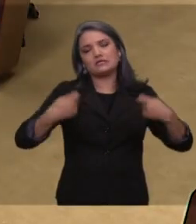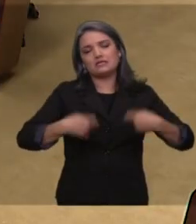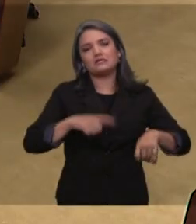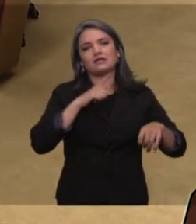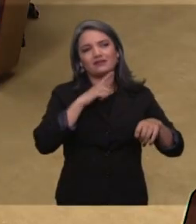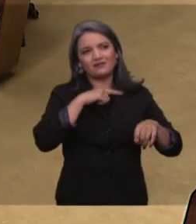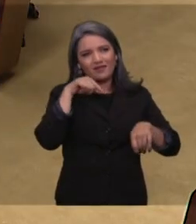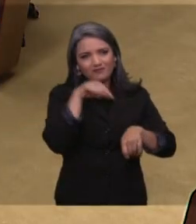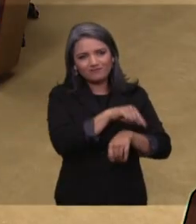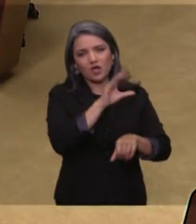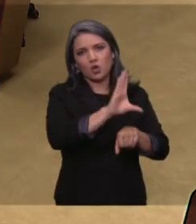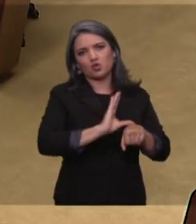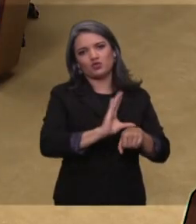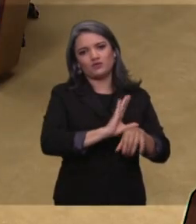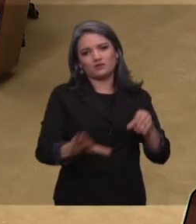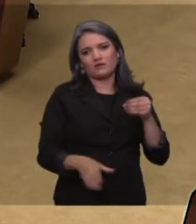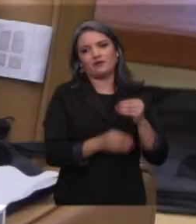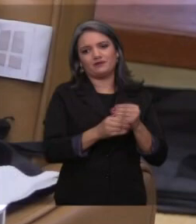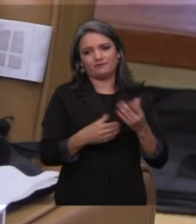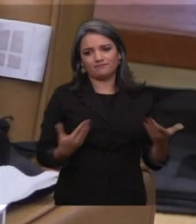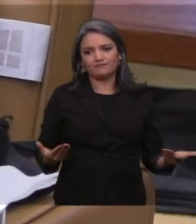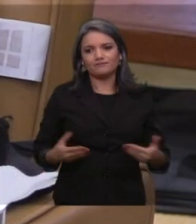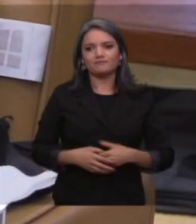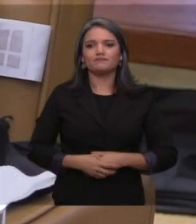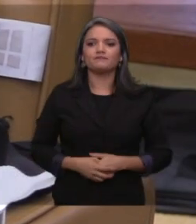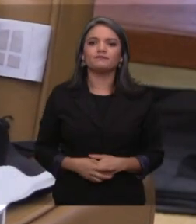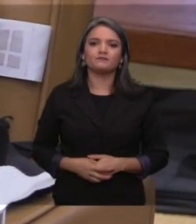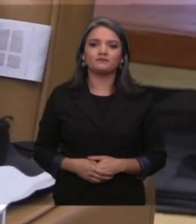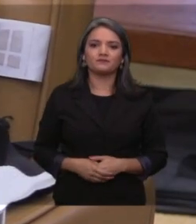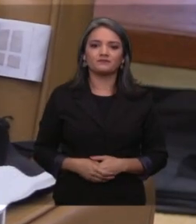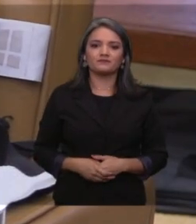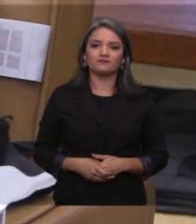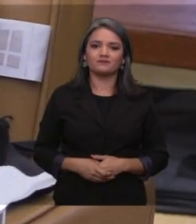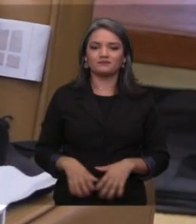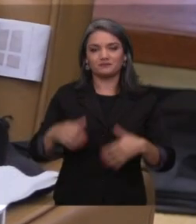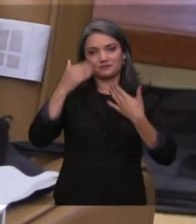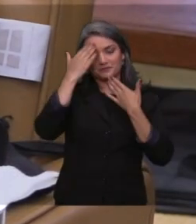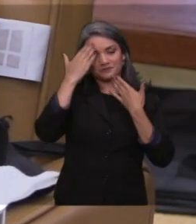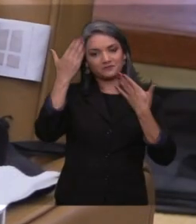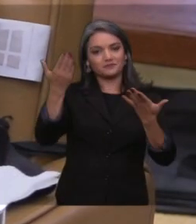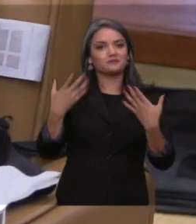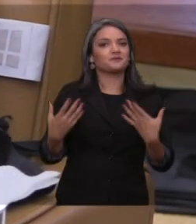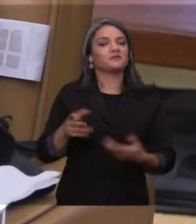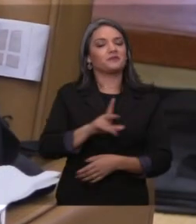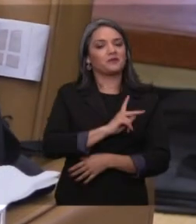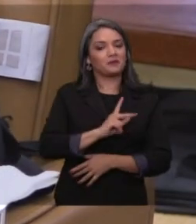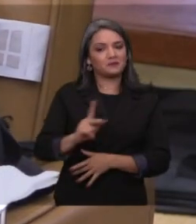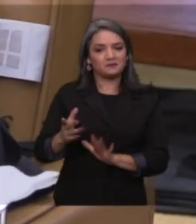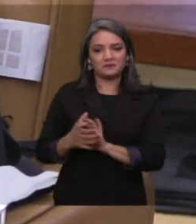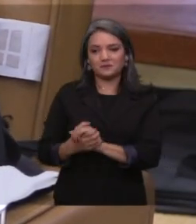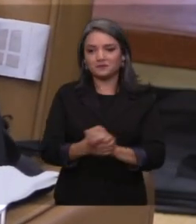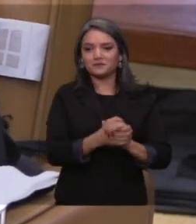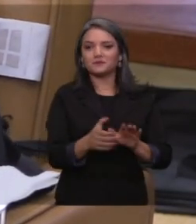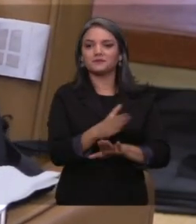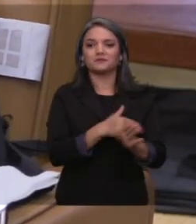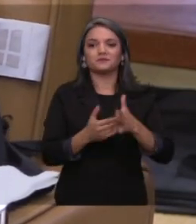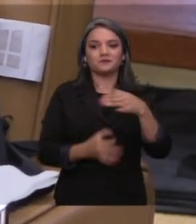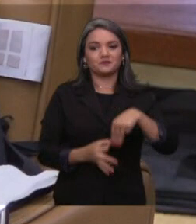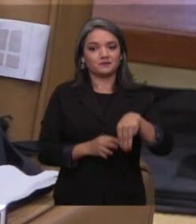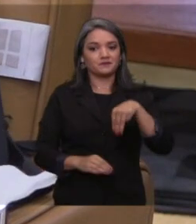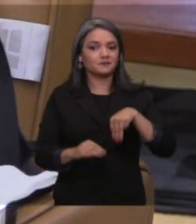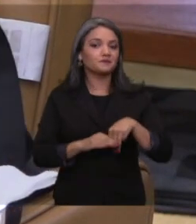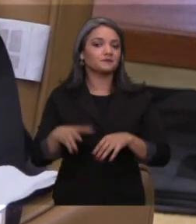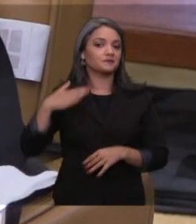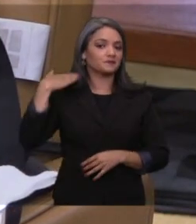André. Como voto, ministro Luiz Edson Fachin. Muito obrigado, presidente. Cumprimento Vossa Excelência, os eminentes pares, a eminente ministra Carmen Lúcia, o